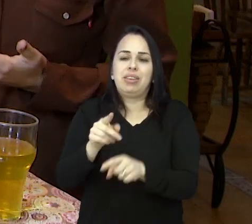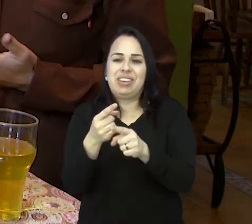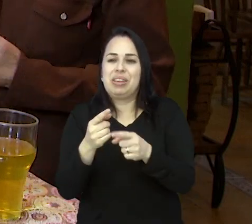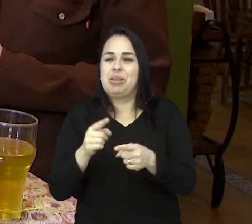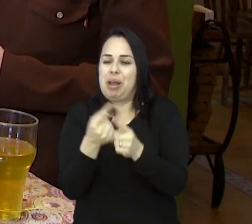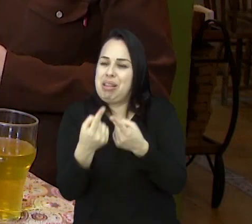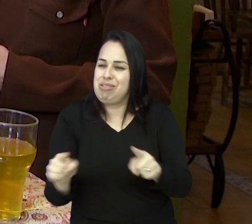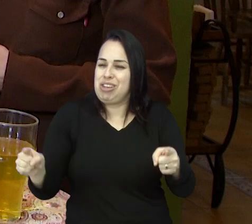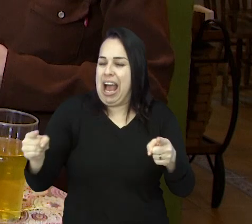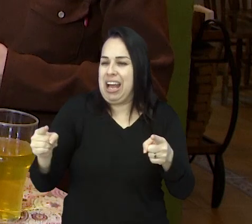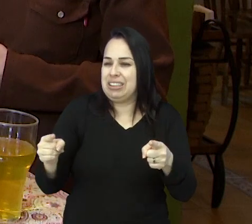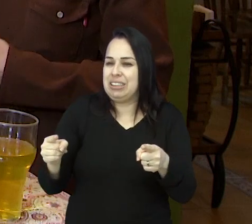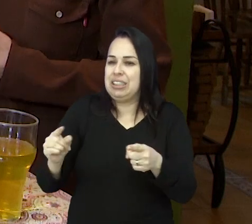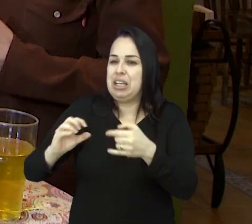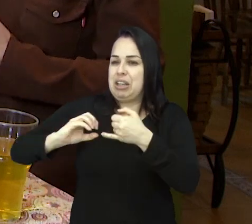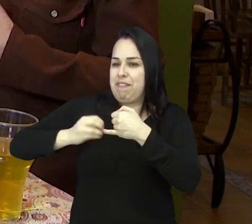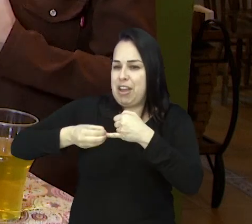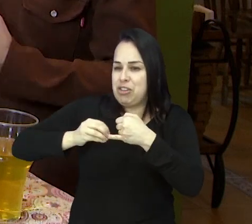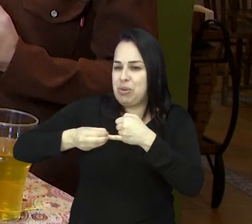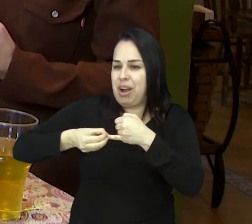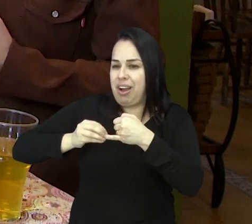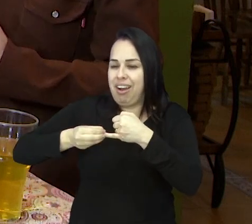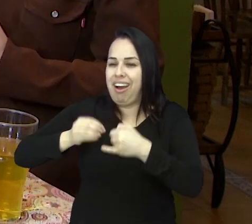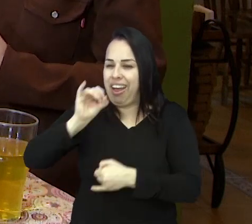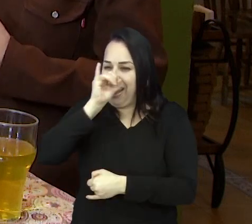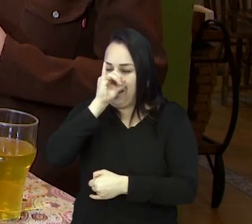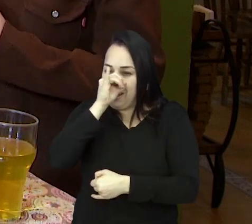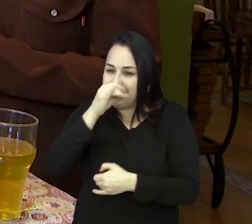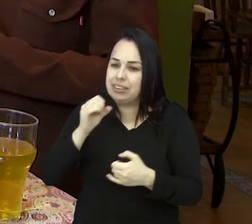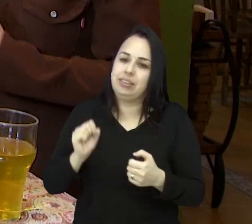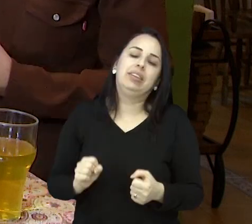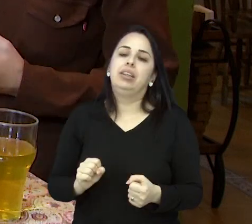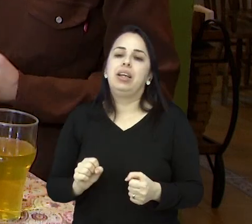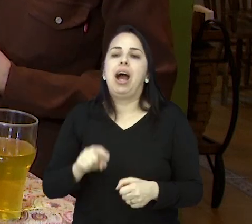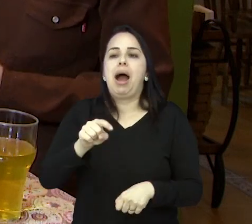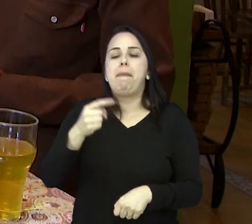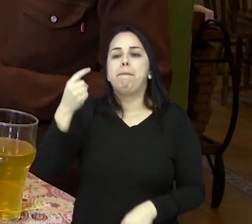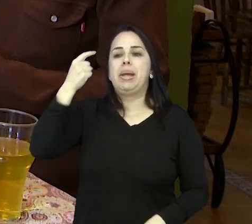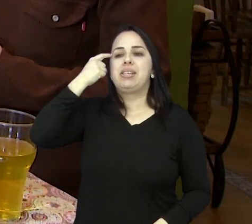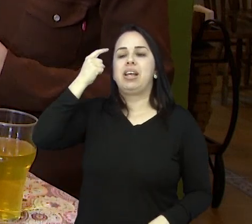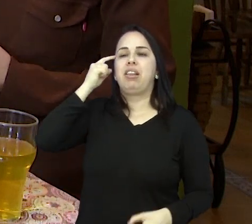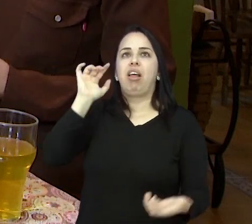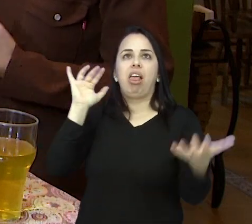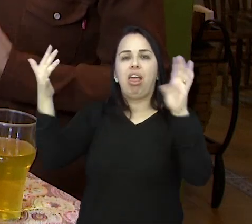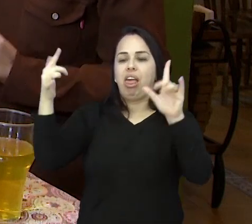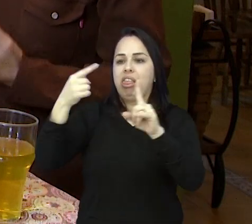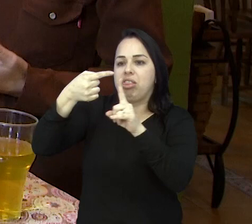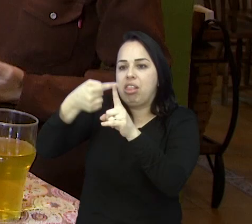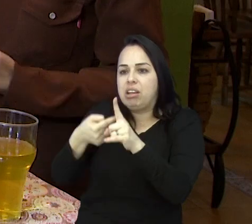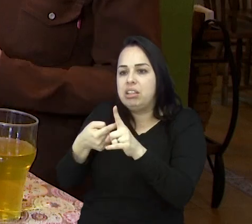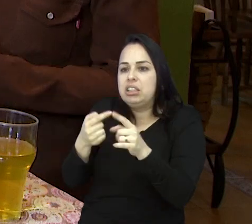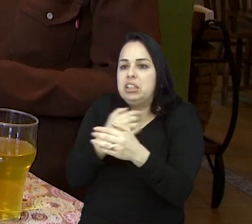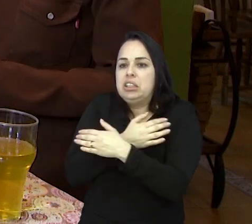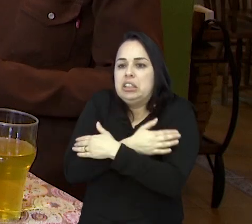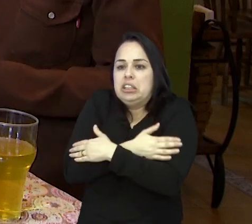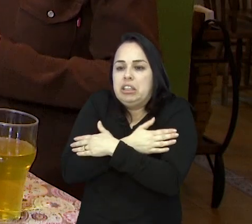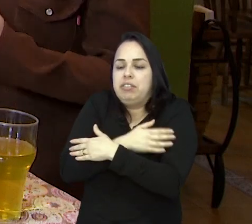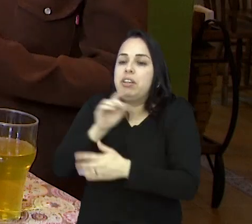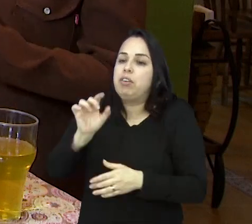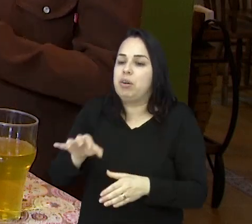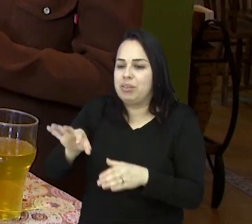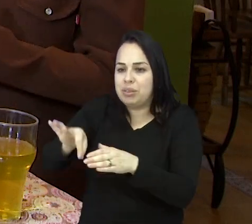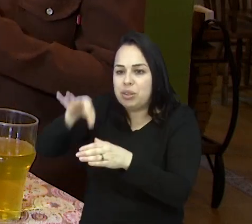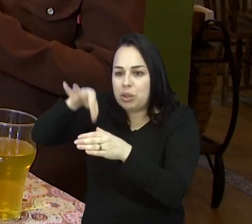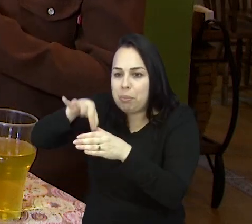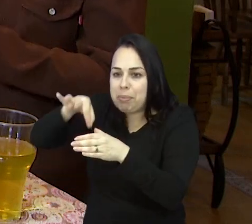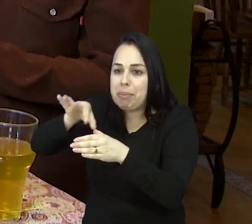nossas feijoadas? O chá quente, ele sempre leva assim, tá inverno, eu vou tomar um chá. Né? Mas a gente pode consumir ele o ano inteiro. E